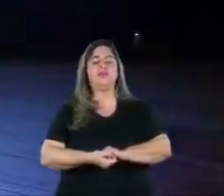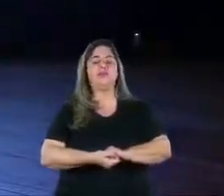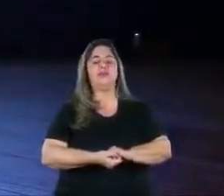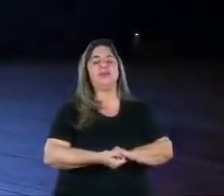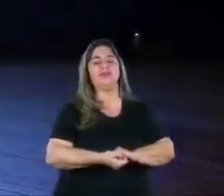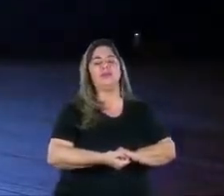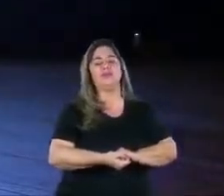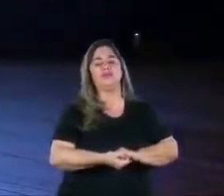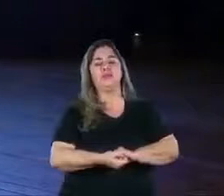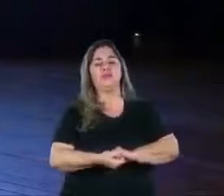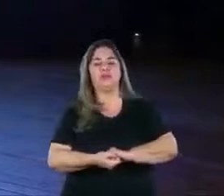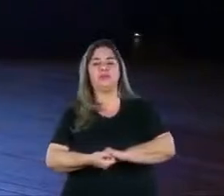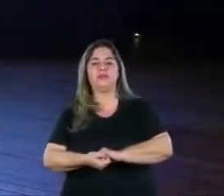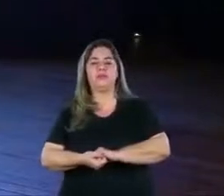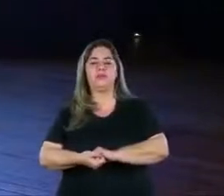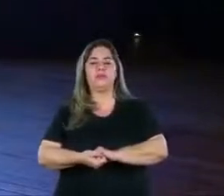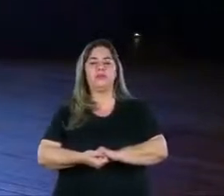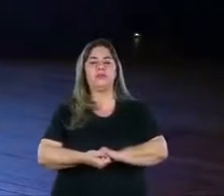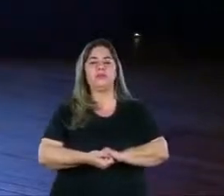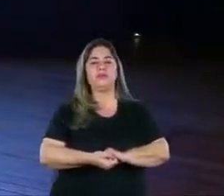humains.